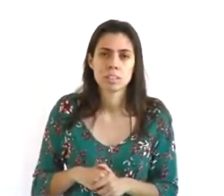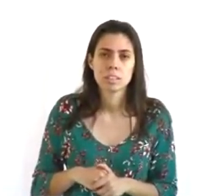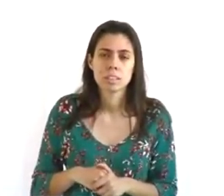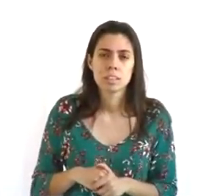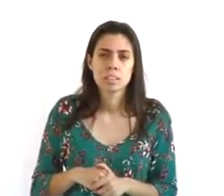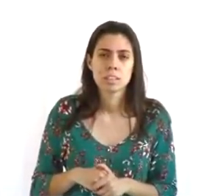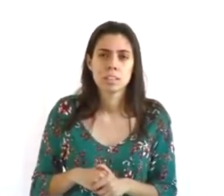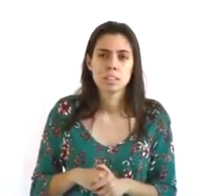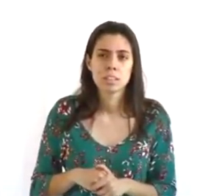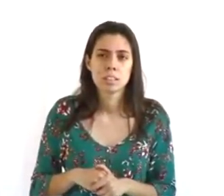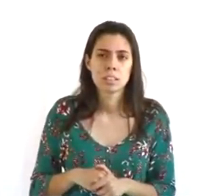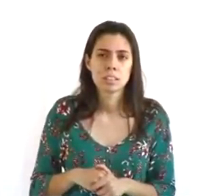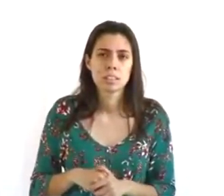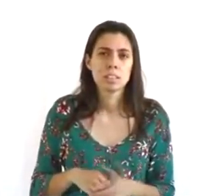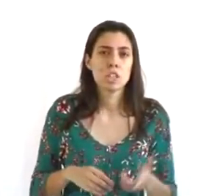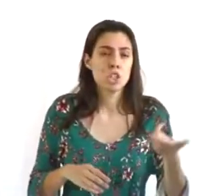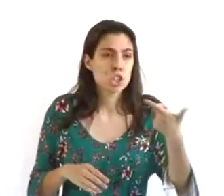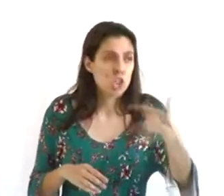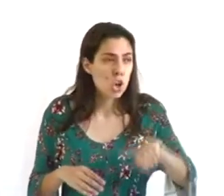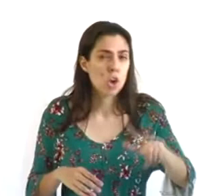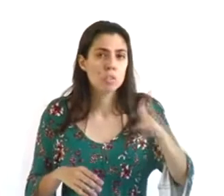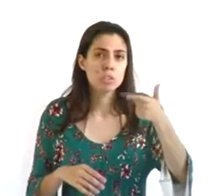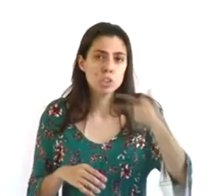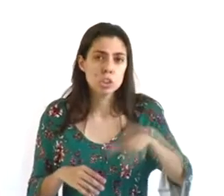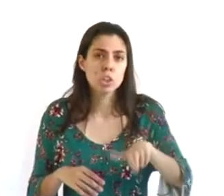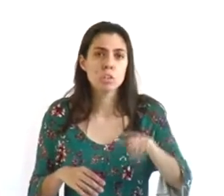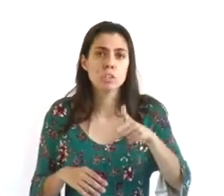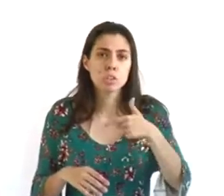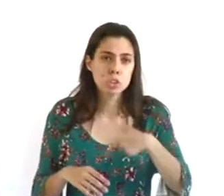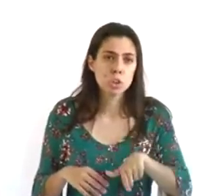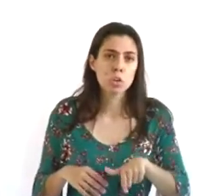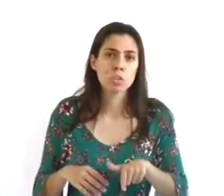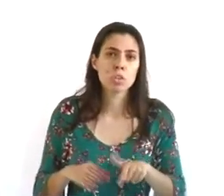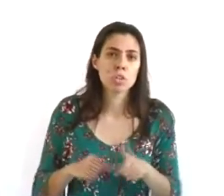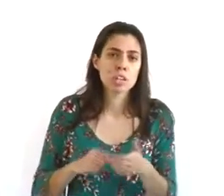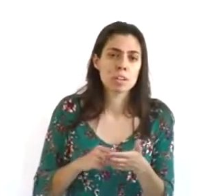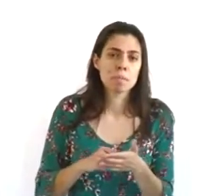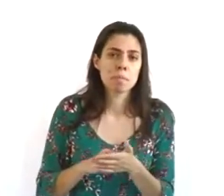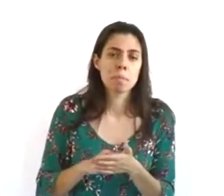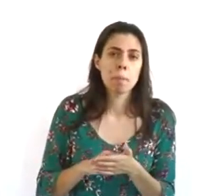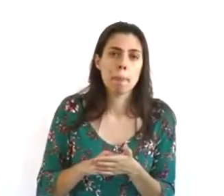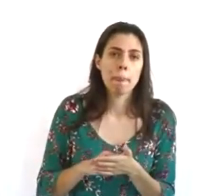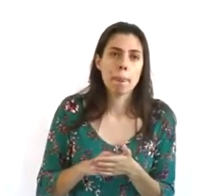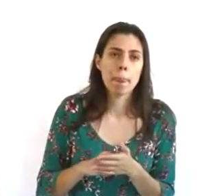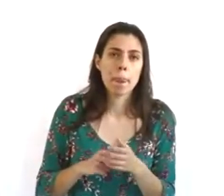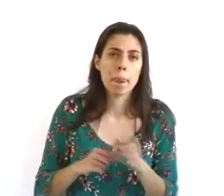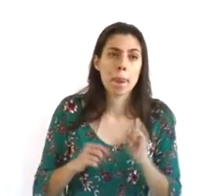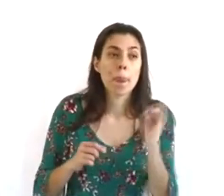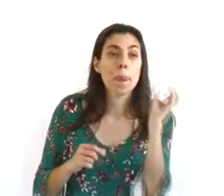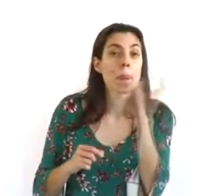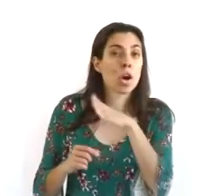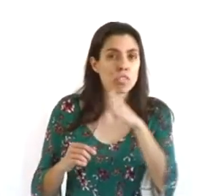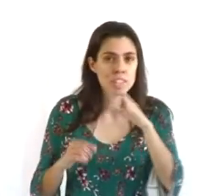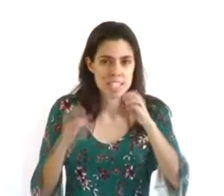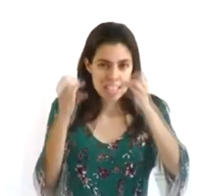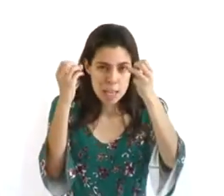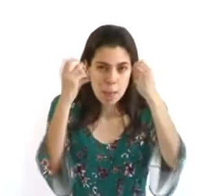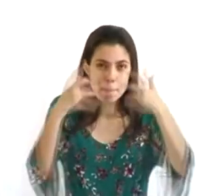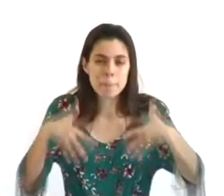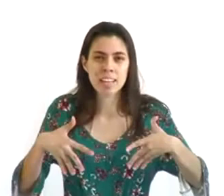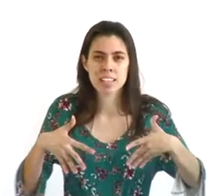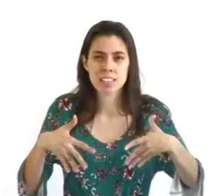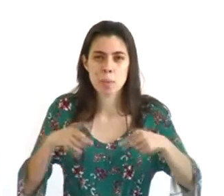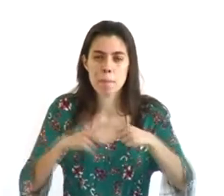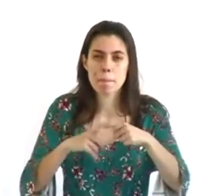teorias precisam de atualização, mas a palavra de Deus não. Passarão os céus e a terra, mas a minha palavra